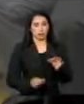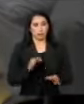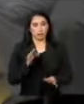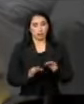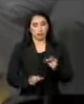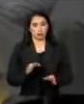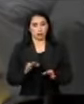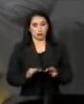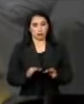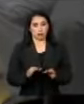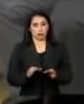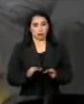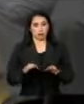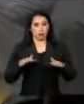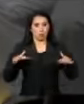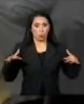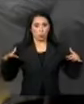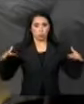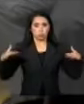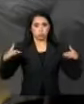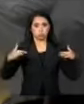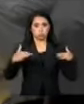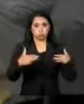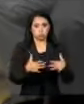romanas em que o imperador havia.